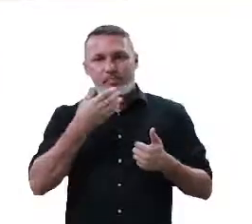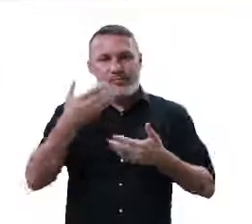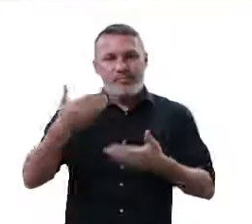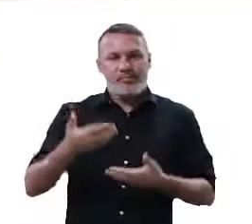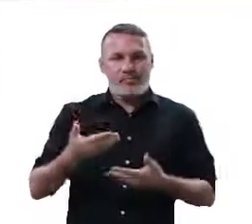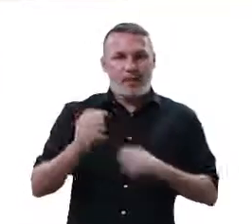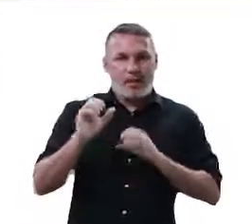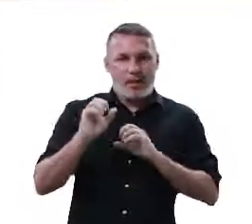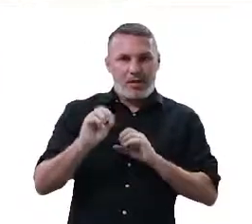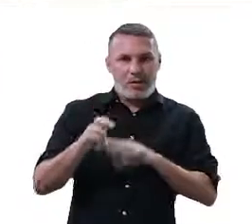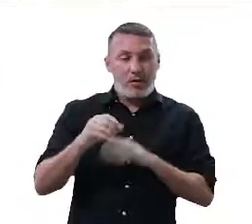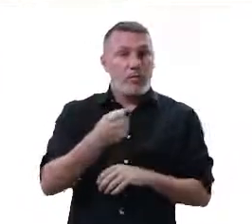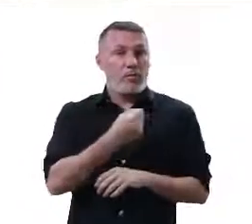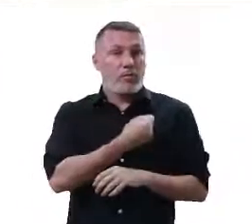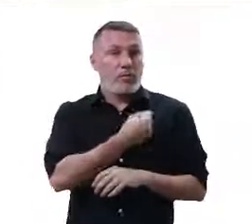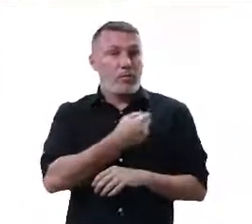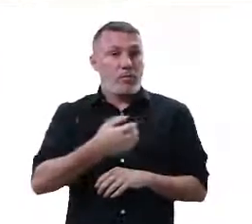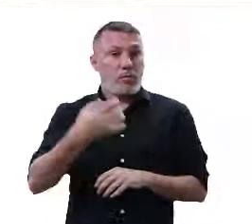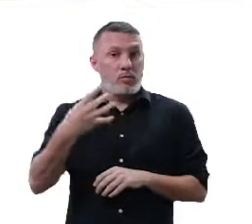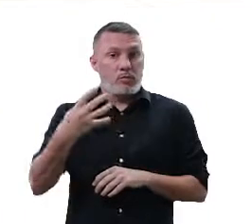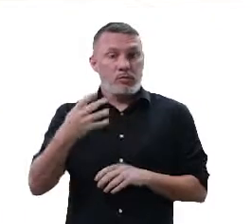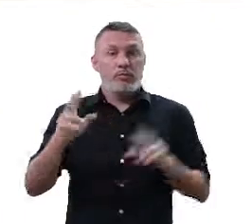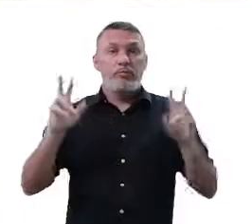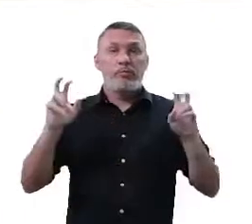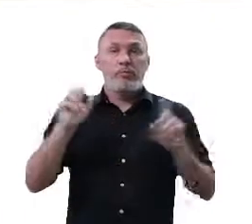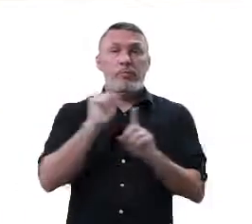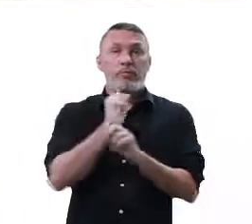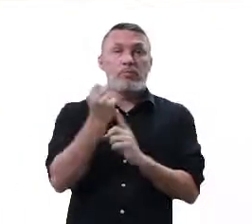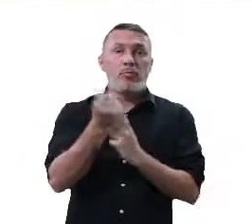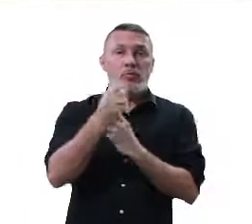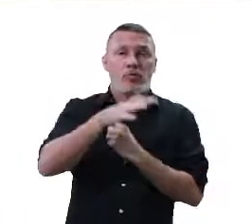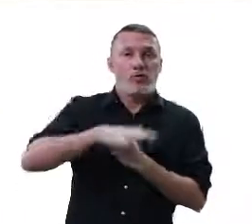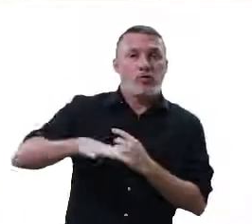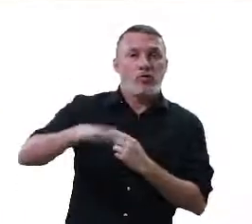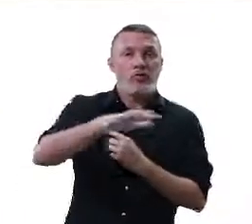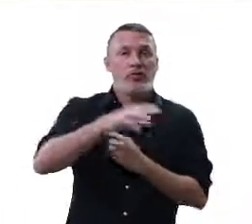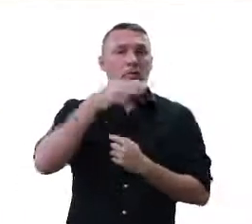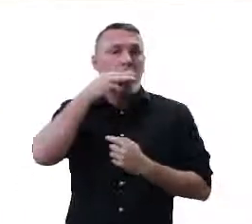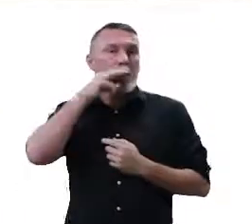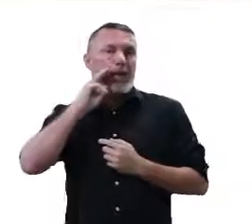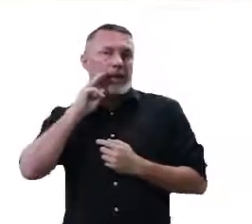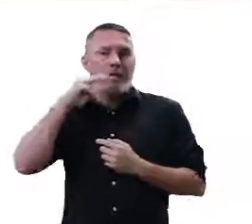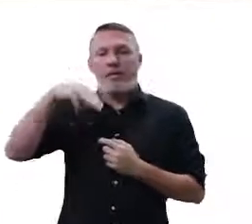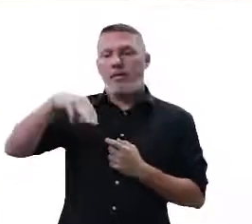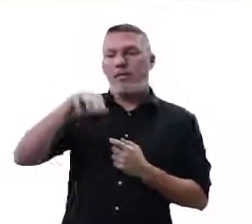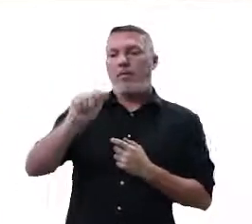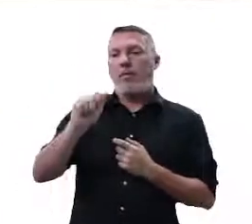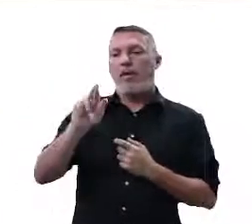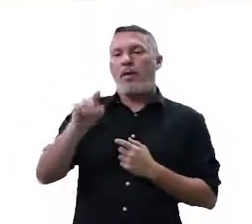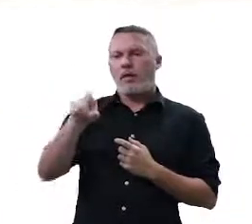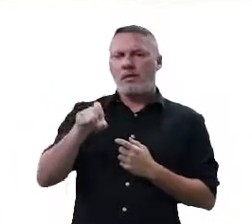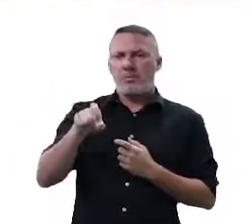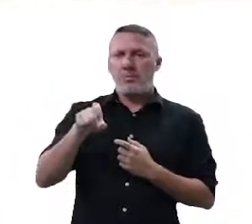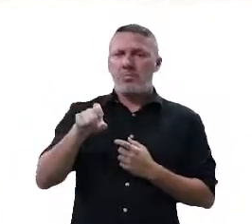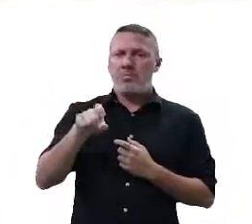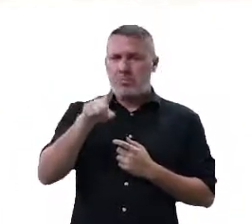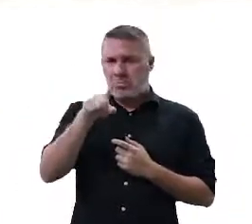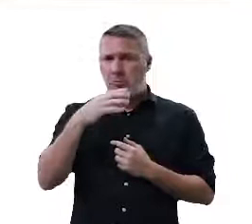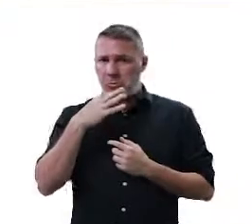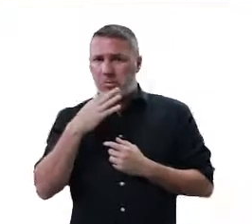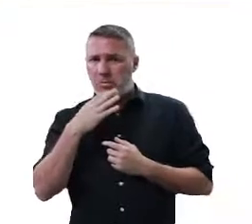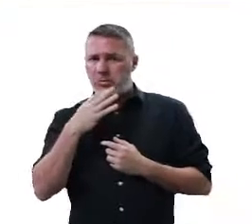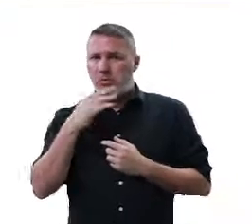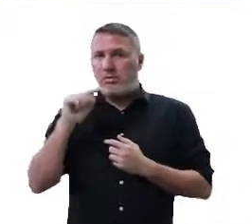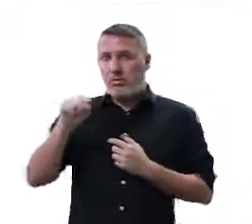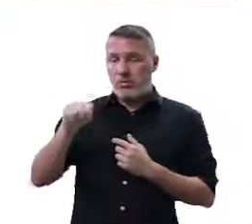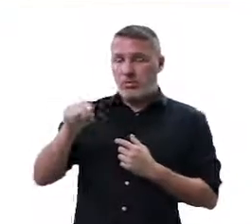Olá para todo mundo. Na aula 4 nós vamos trabalhar com a sociologia de Karl Marx. Karl Marx, não sei se vocês